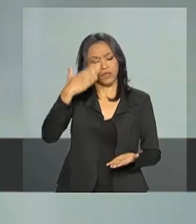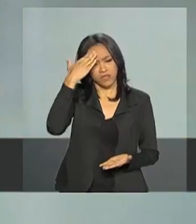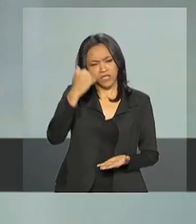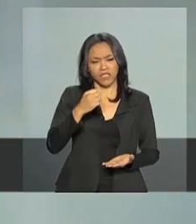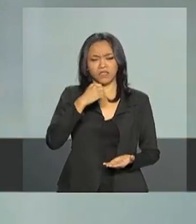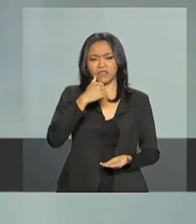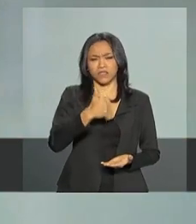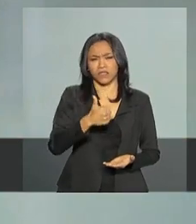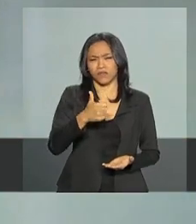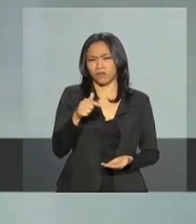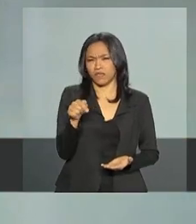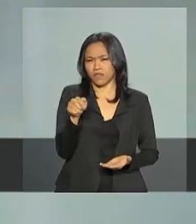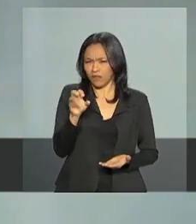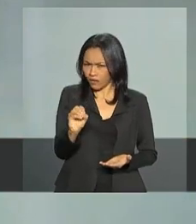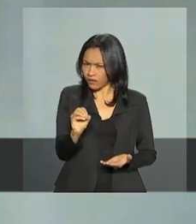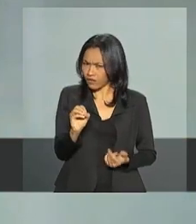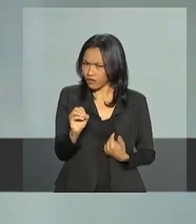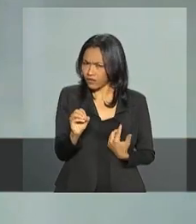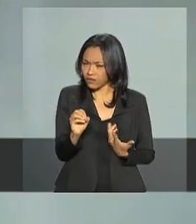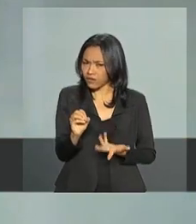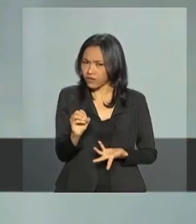160, 170, hein?